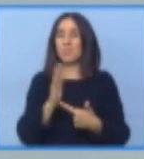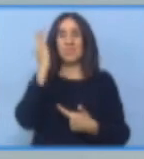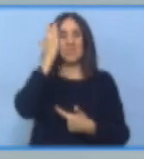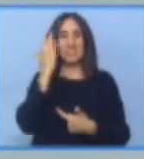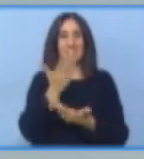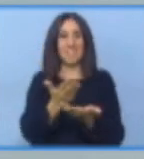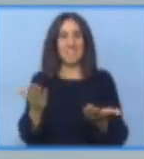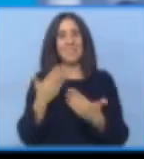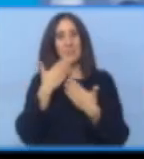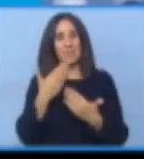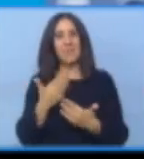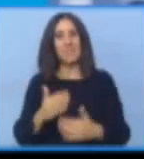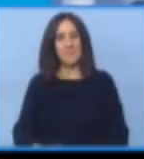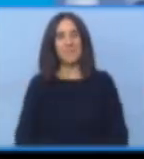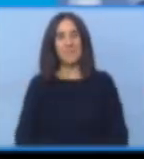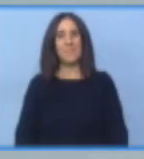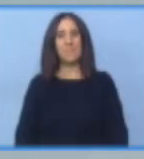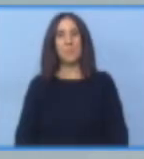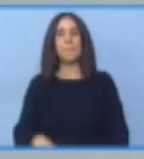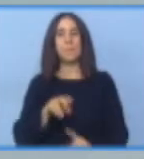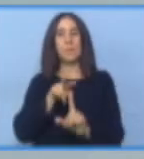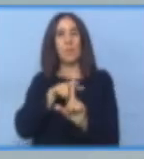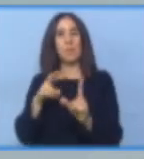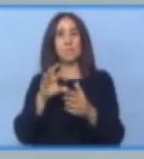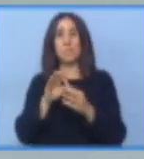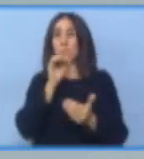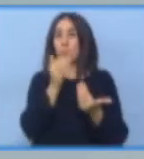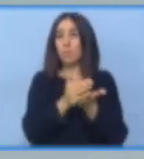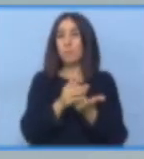santidade. Obrigado. Um olhar em torno da